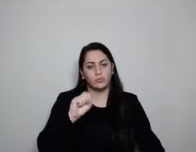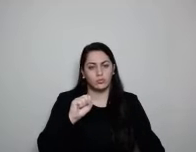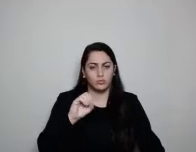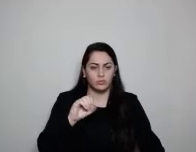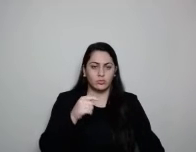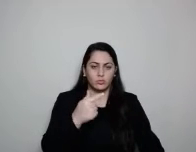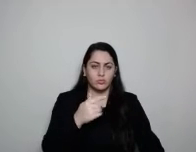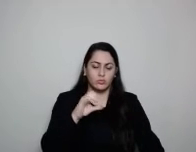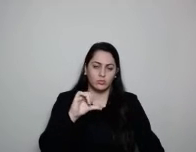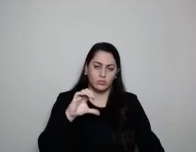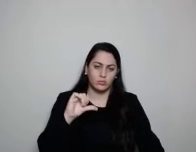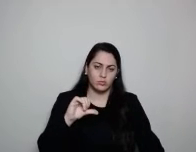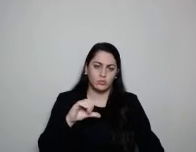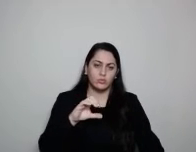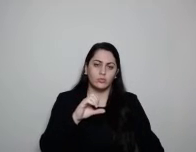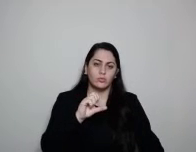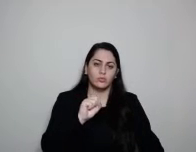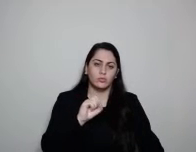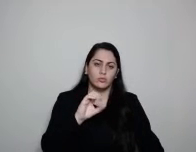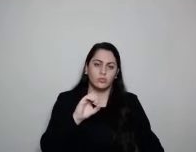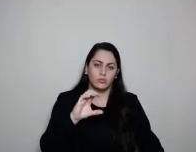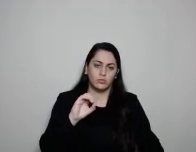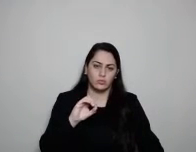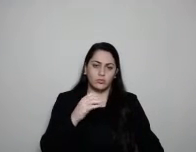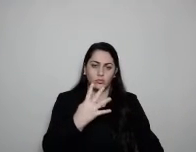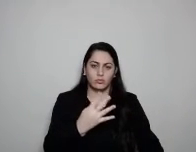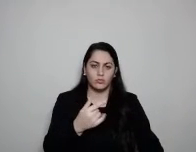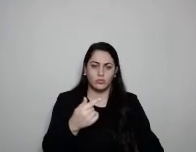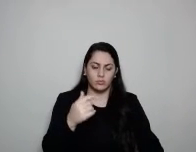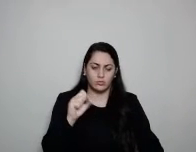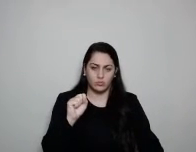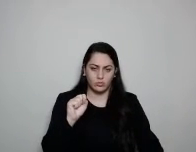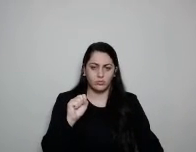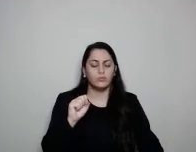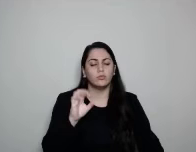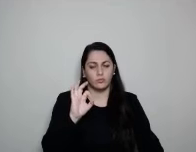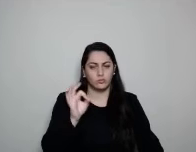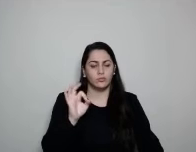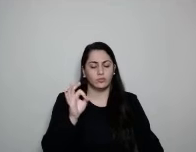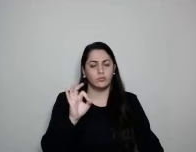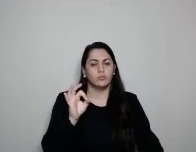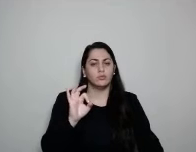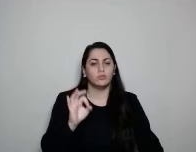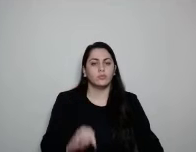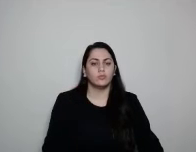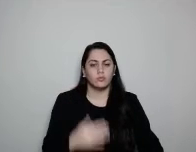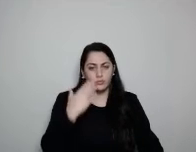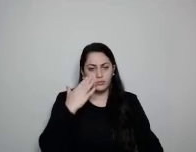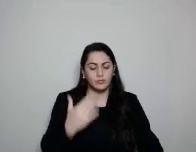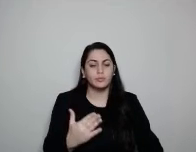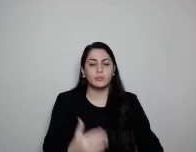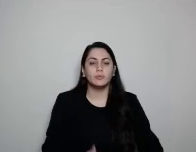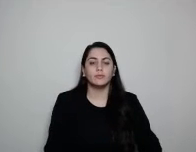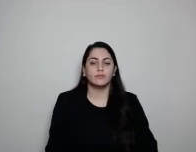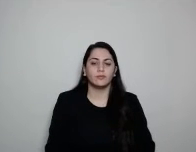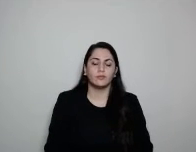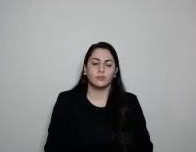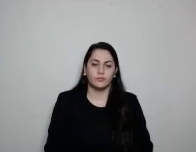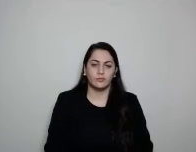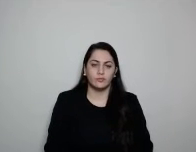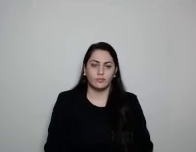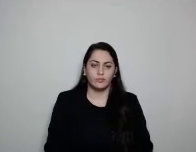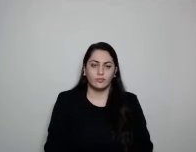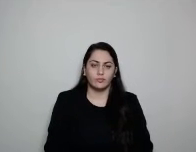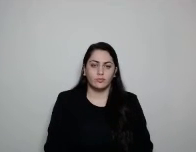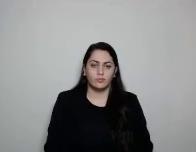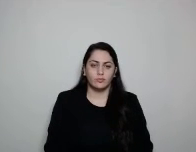0800-799 e o 0800-478, é isso? Isso mesmo. Ok, obrigada. Estou julgando em conjunto. Bom